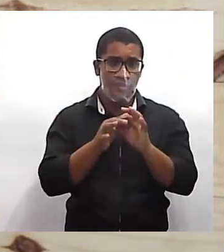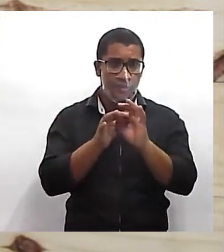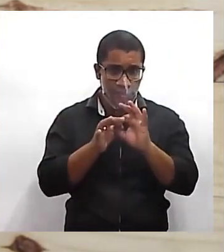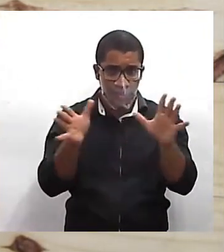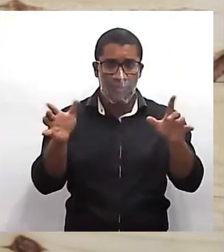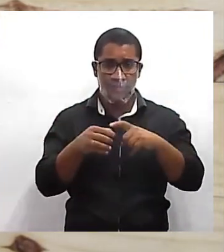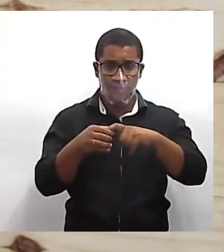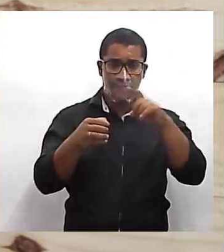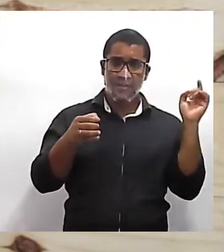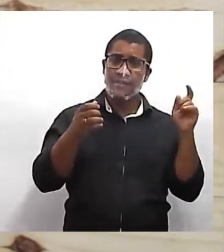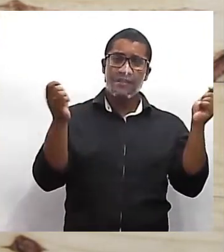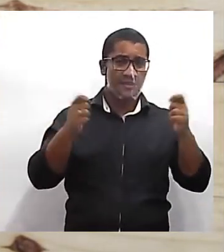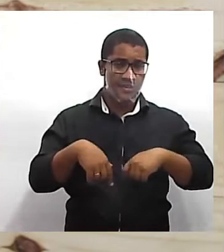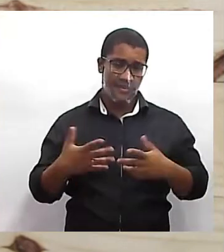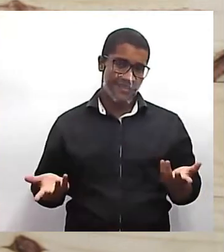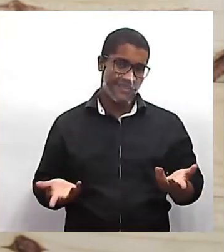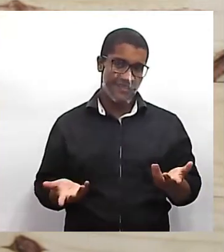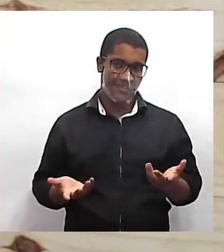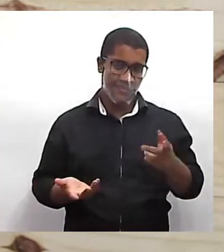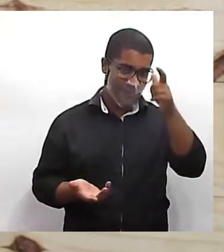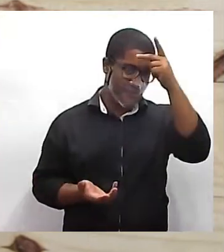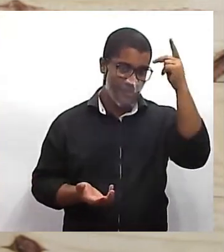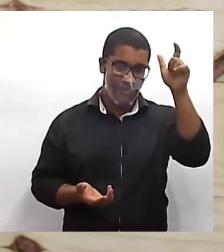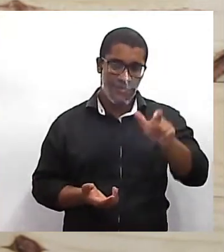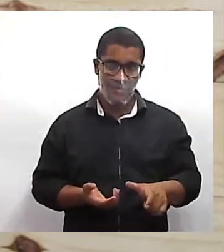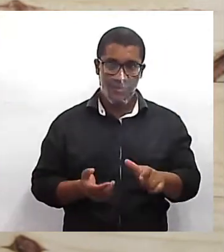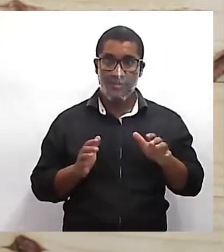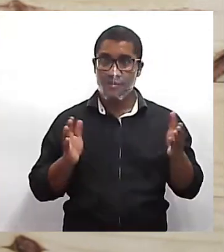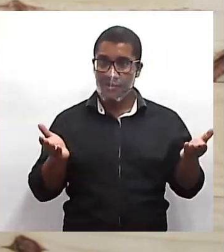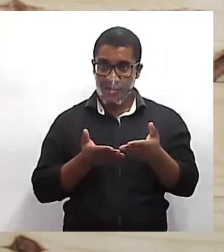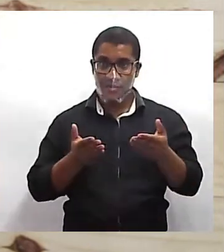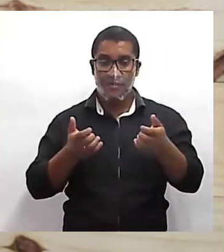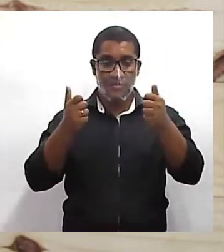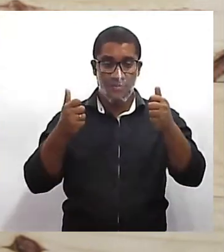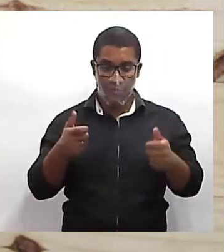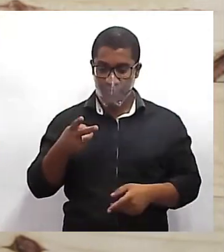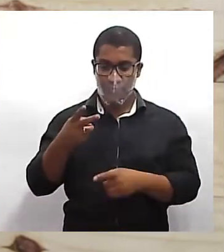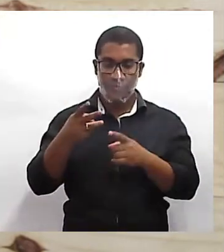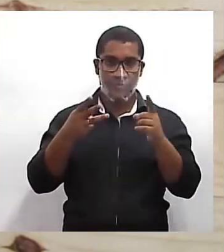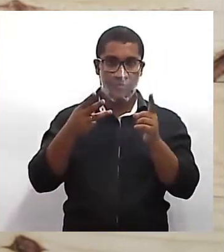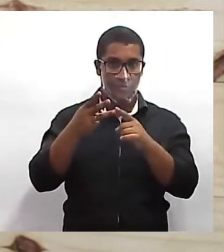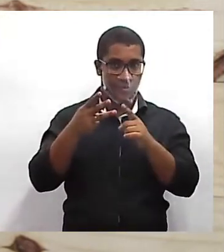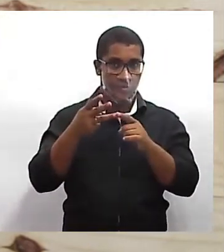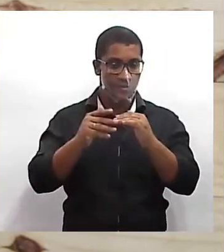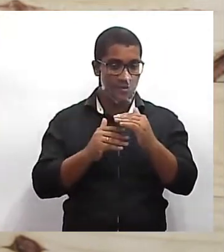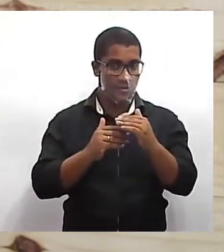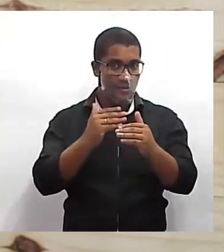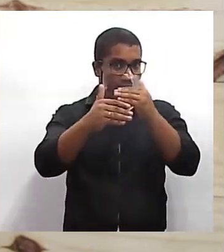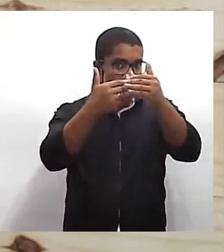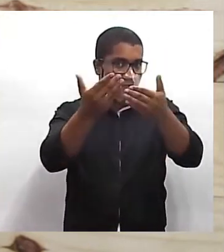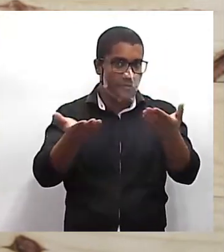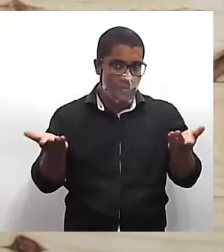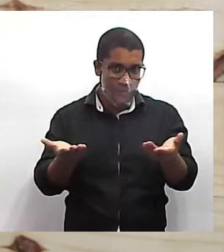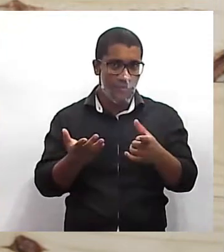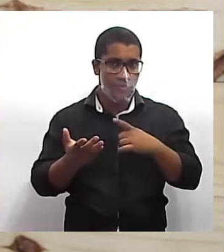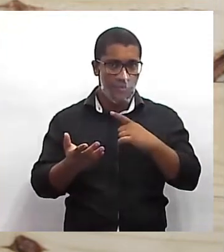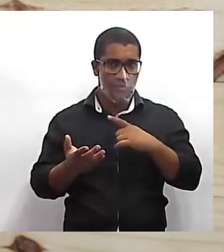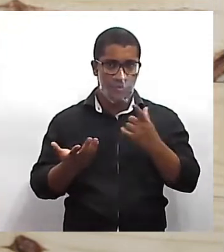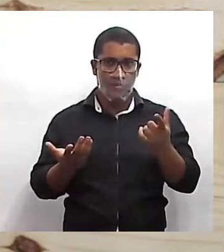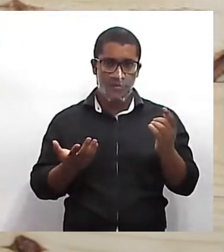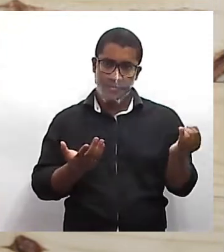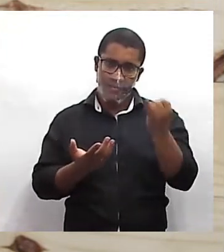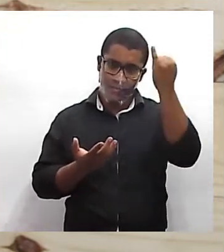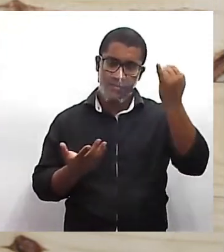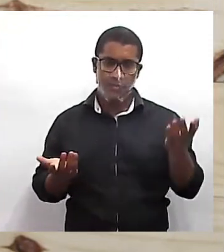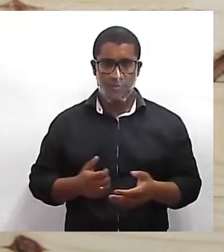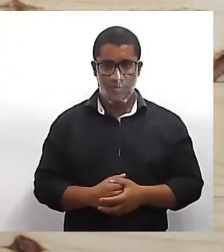emancipação do sujeito, né? E agora eu queria abordar a questão do desenvolvimento, é um dos pilares, né, dessa fala, dessa live,